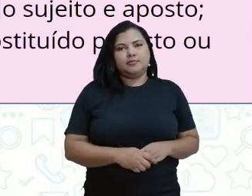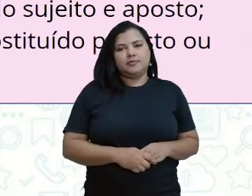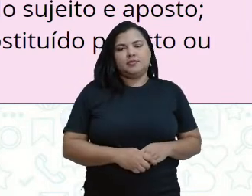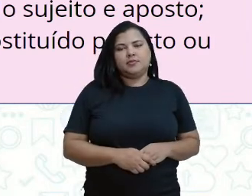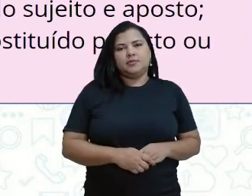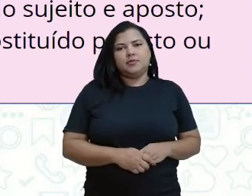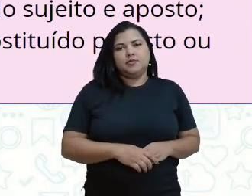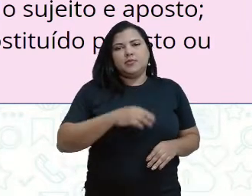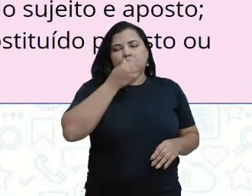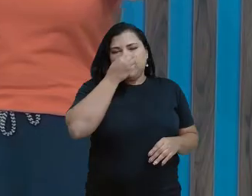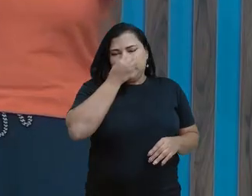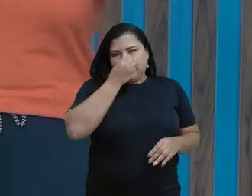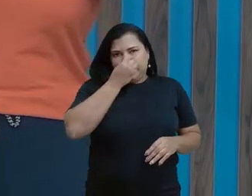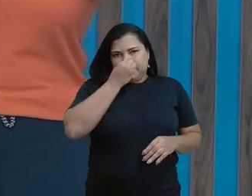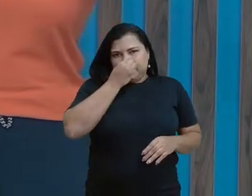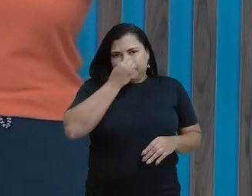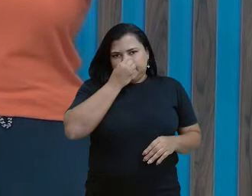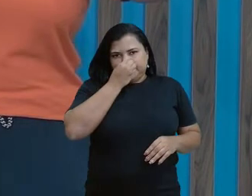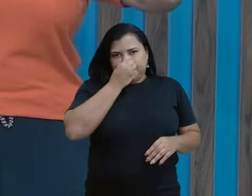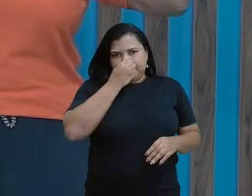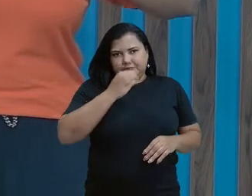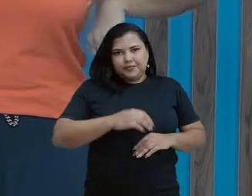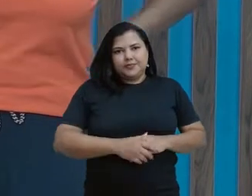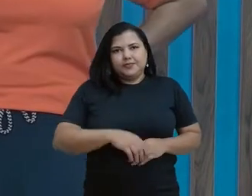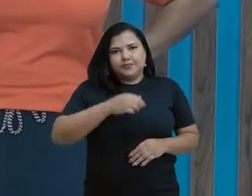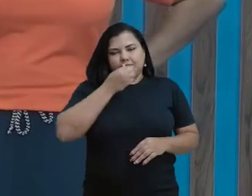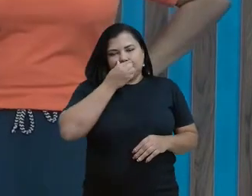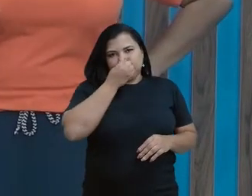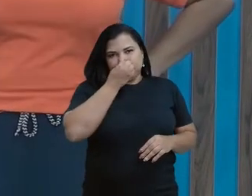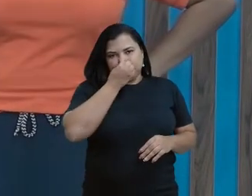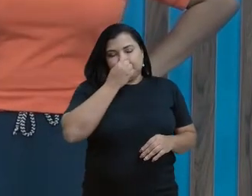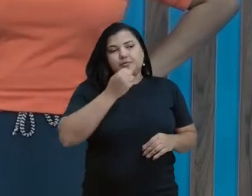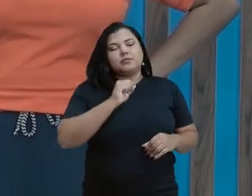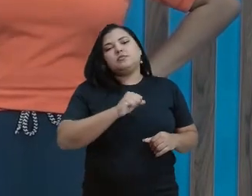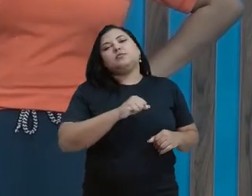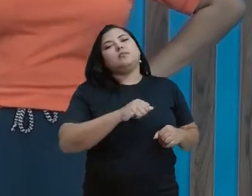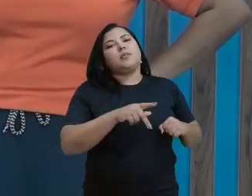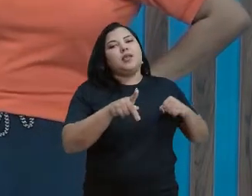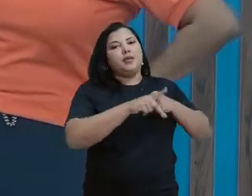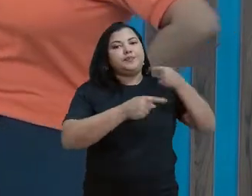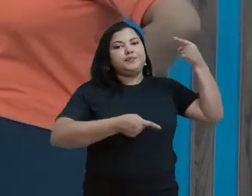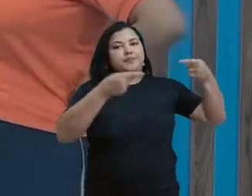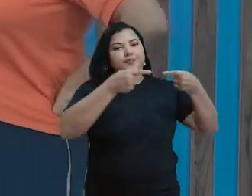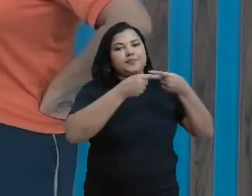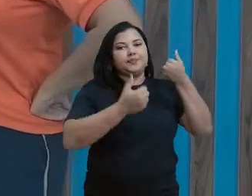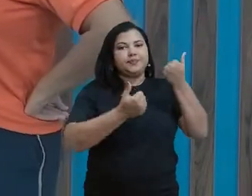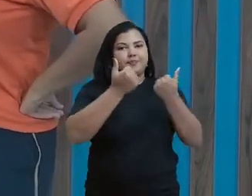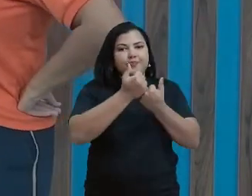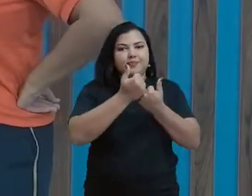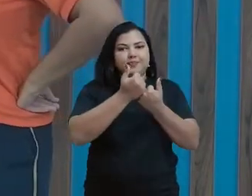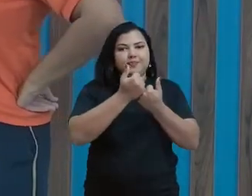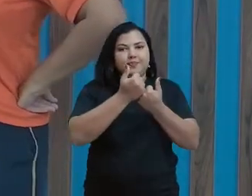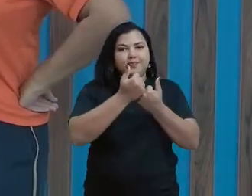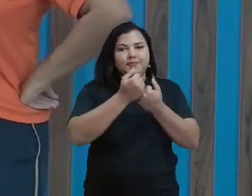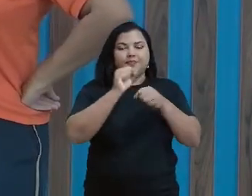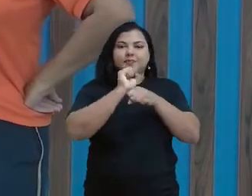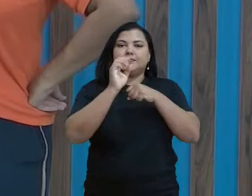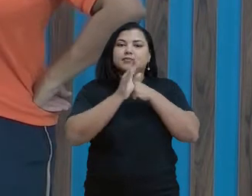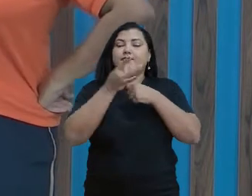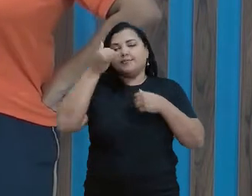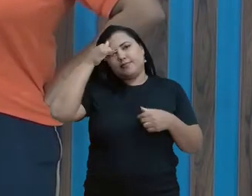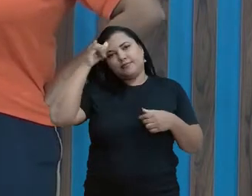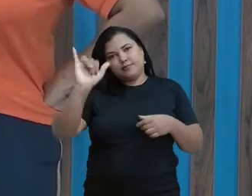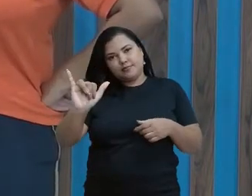pronome relativo quando substitui um substantivo para evitar repetição, como por exemplo aqui, ó. Esta foi